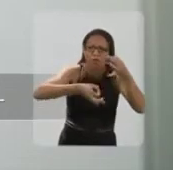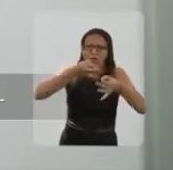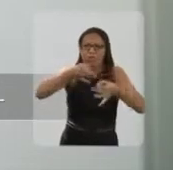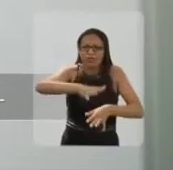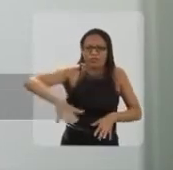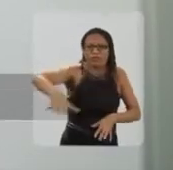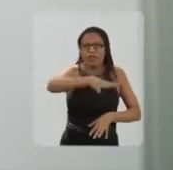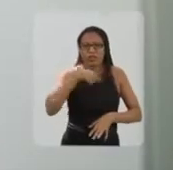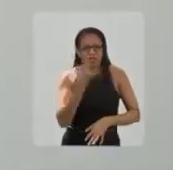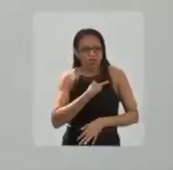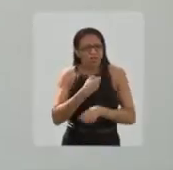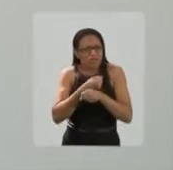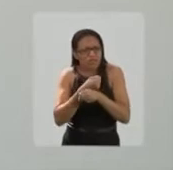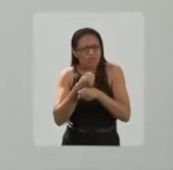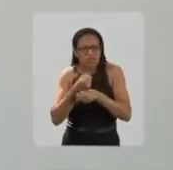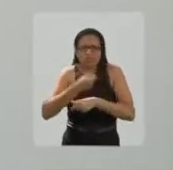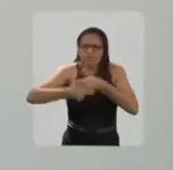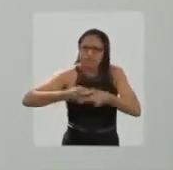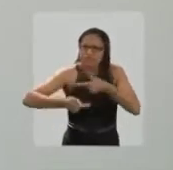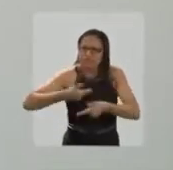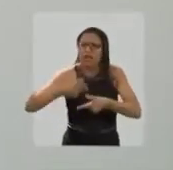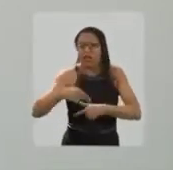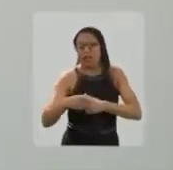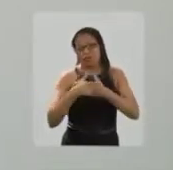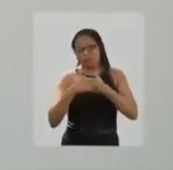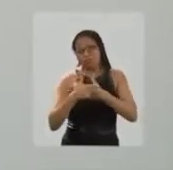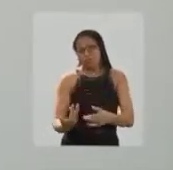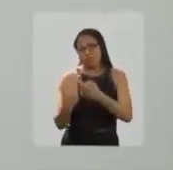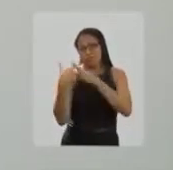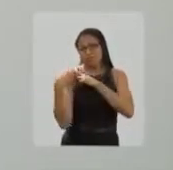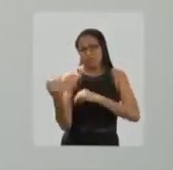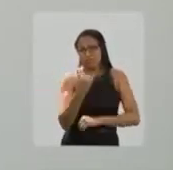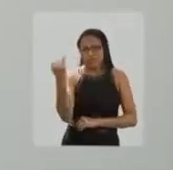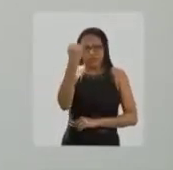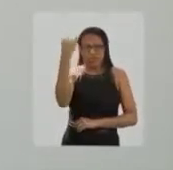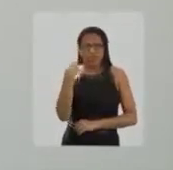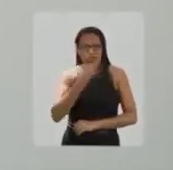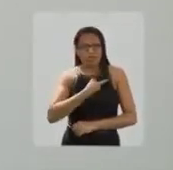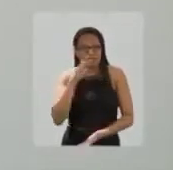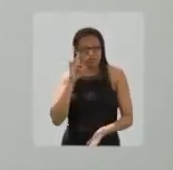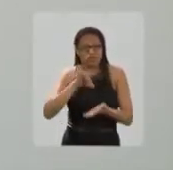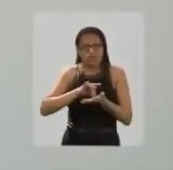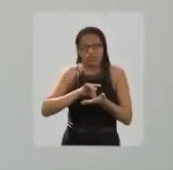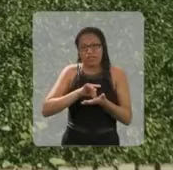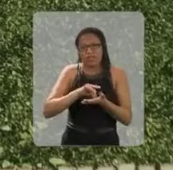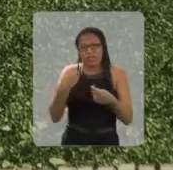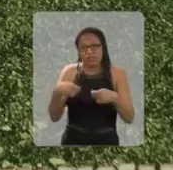vem buscando, vem ampliando, um papel extremamente importante, são conselhos paritários e que a gente precisa de fato ocupar esses